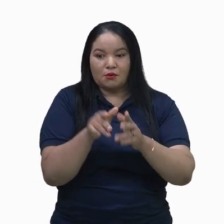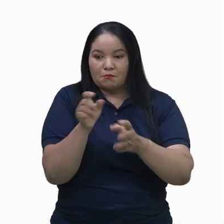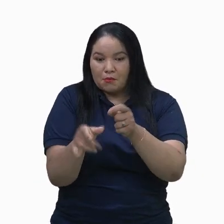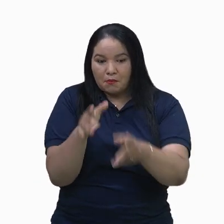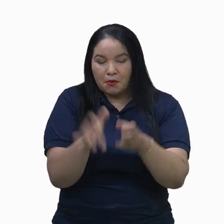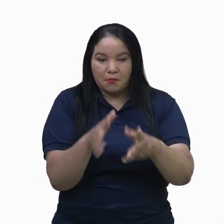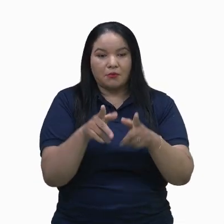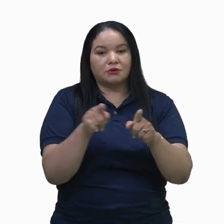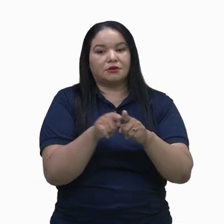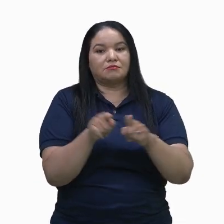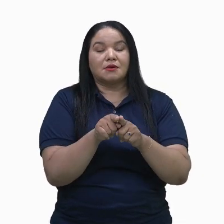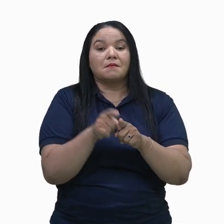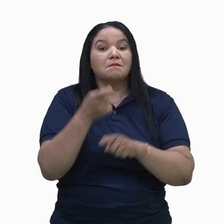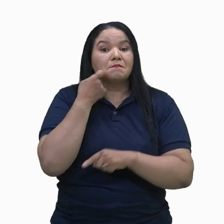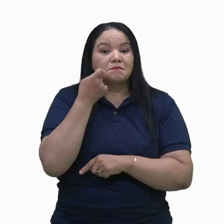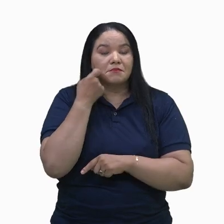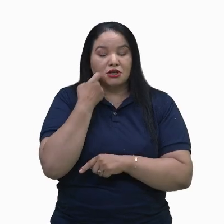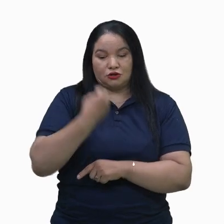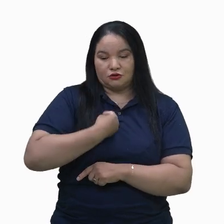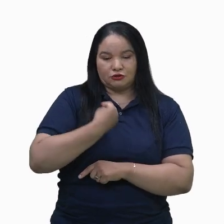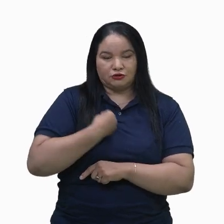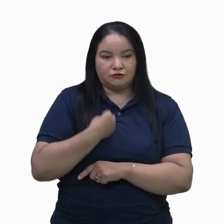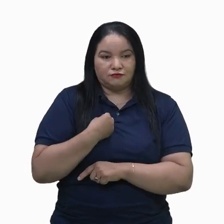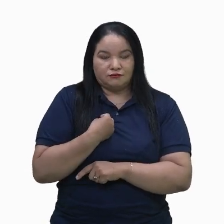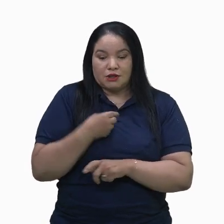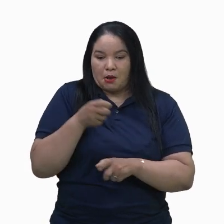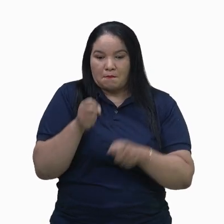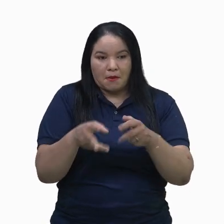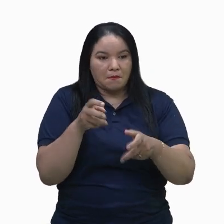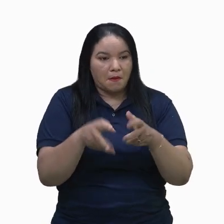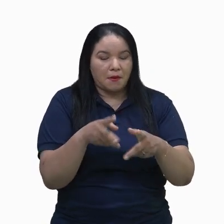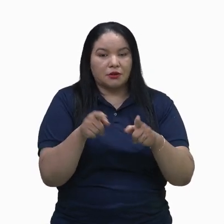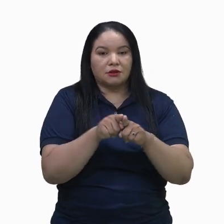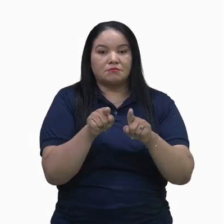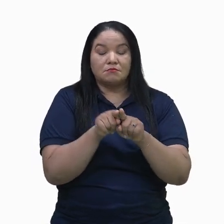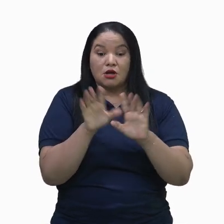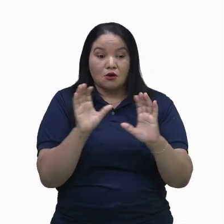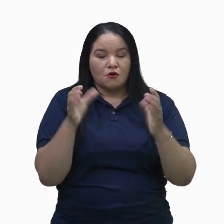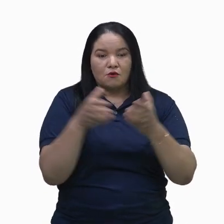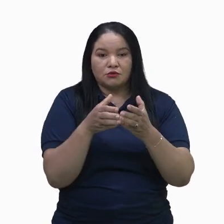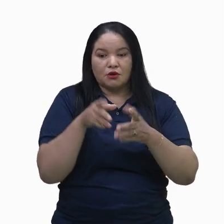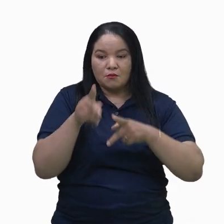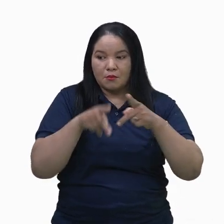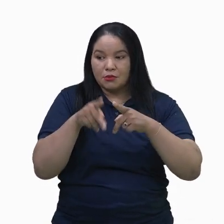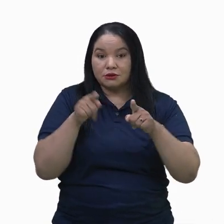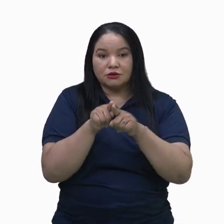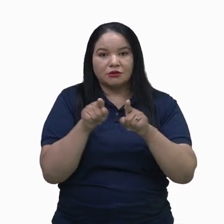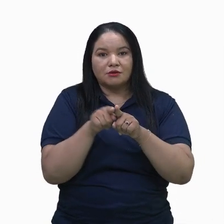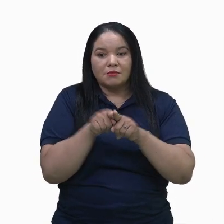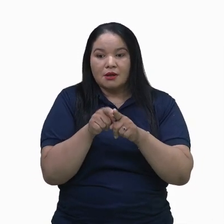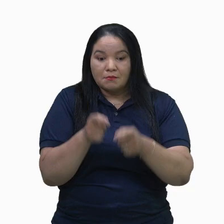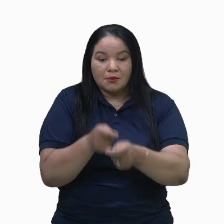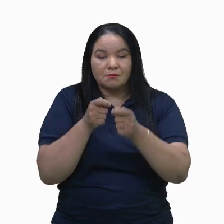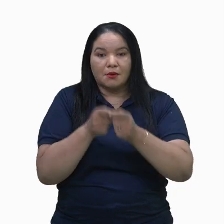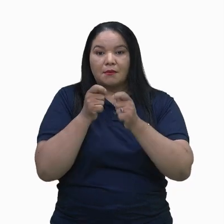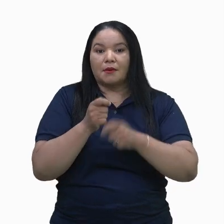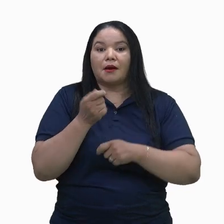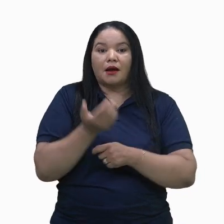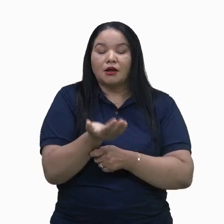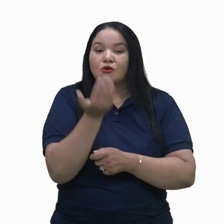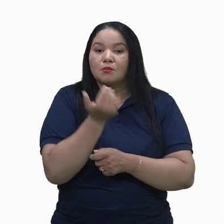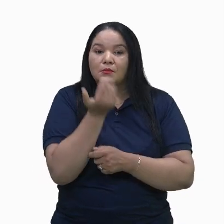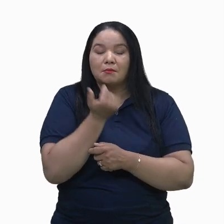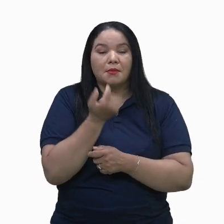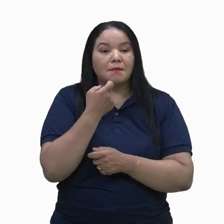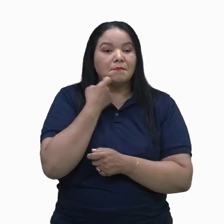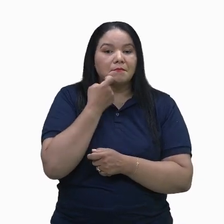as espécies, né, que ali estão, e aquela comunidade, aquelas populações, elas vão se alimentar também daquele